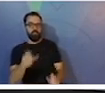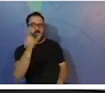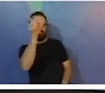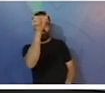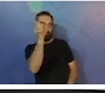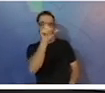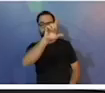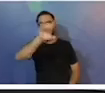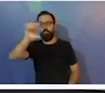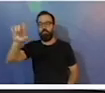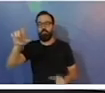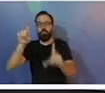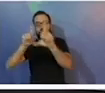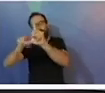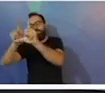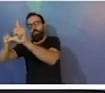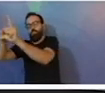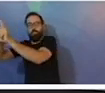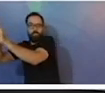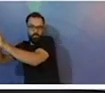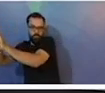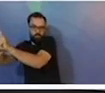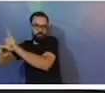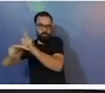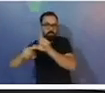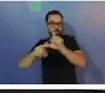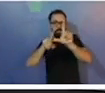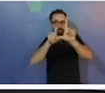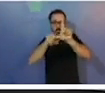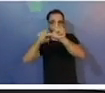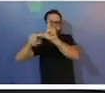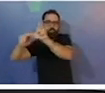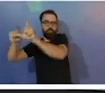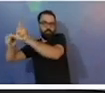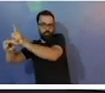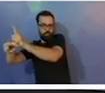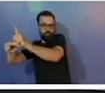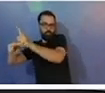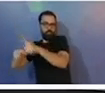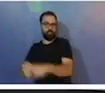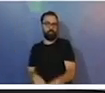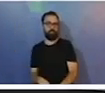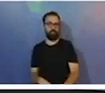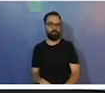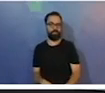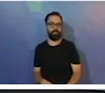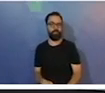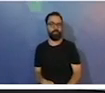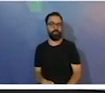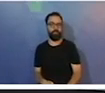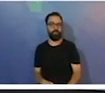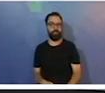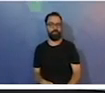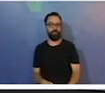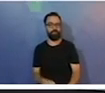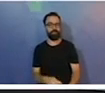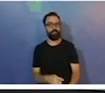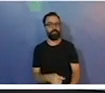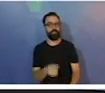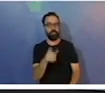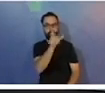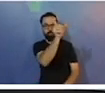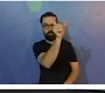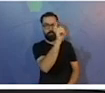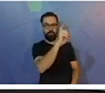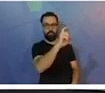com letras. Então, eu sei que cada coluninha dessa vertical está com uma letra.